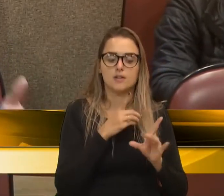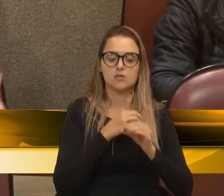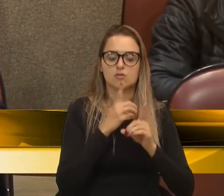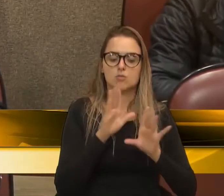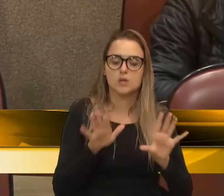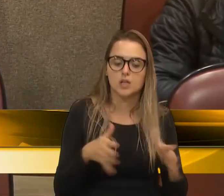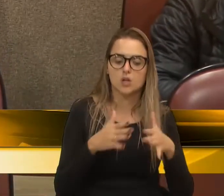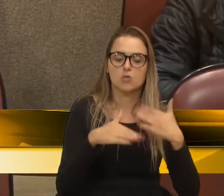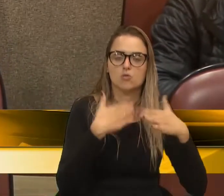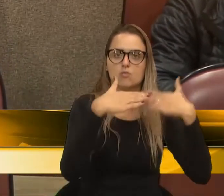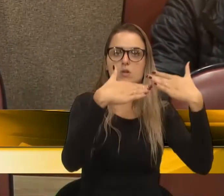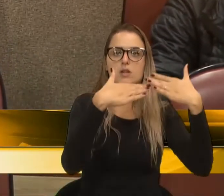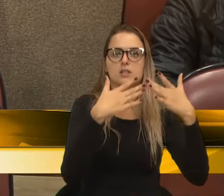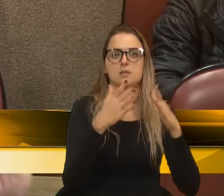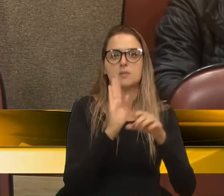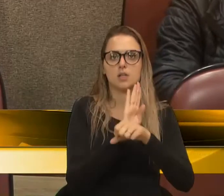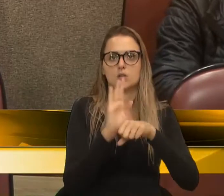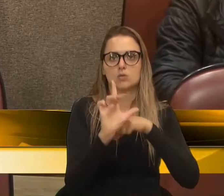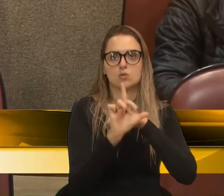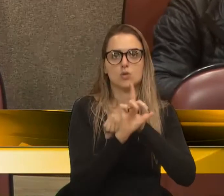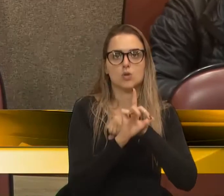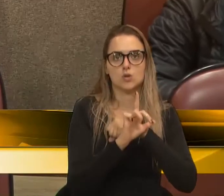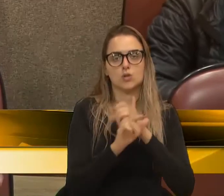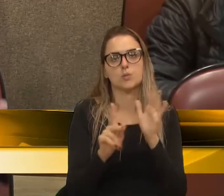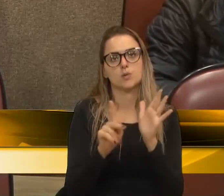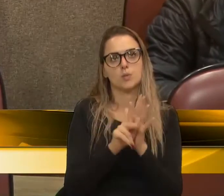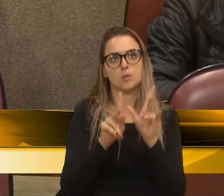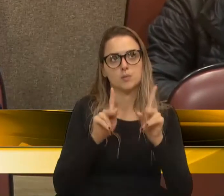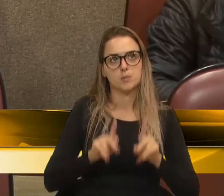de loteamentos populares